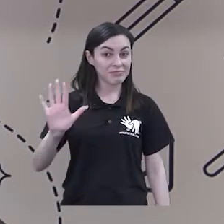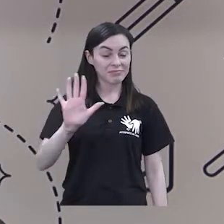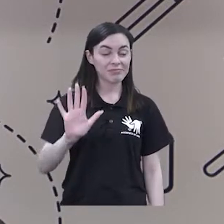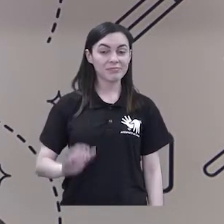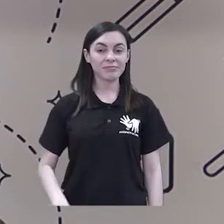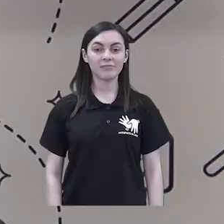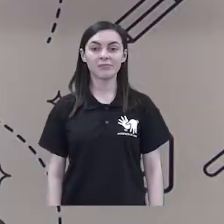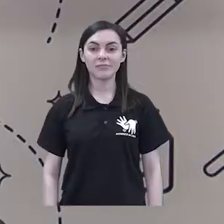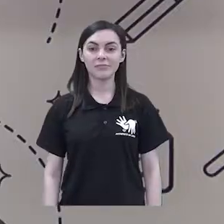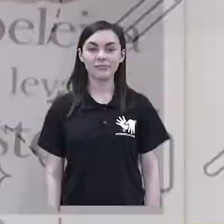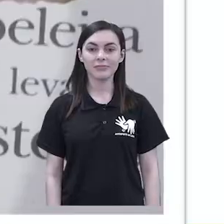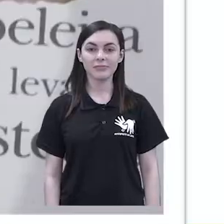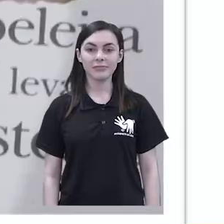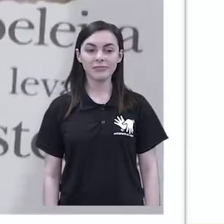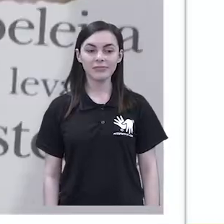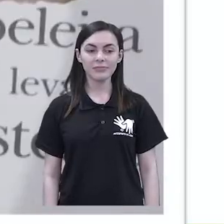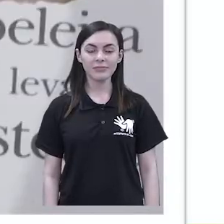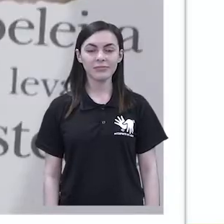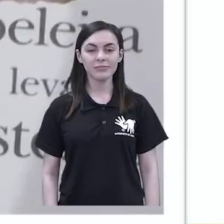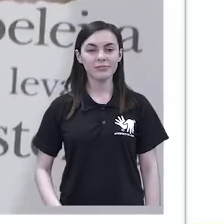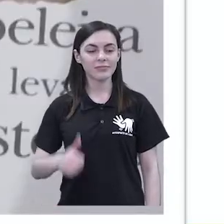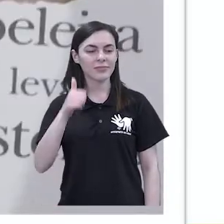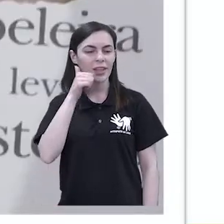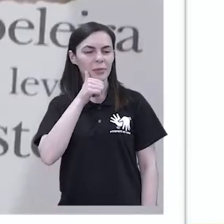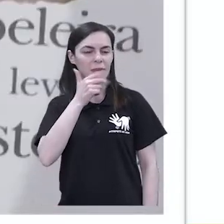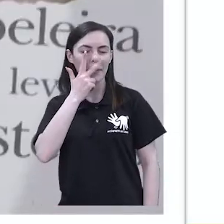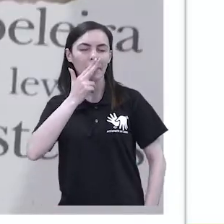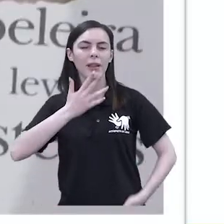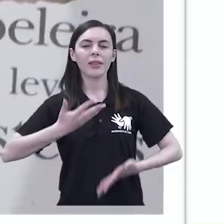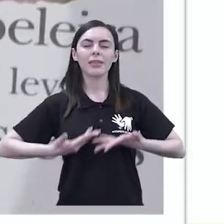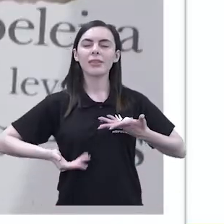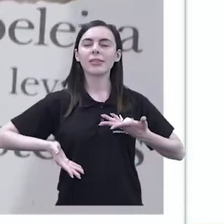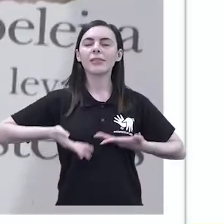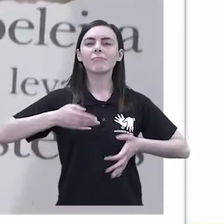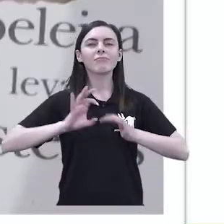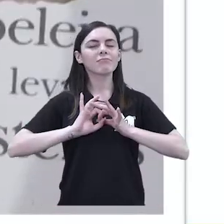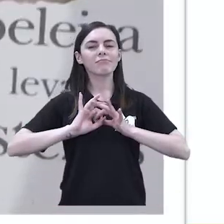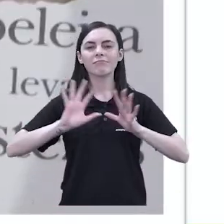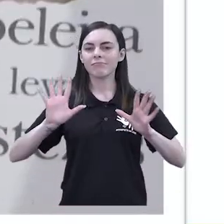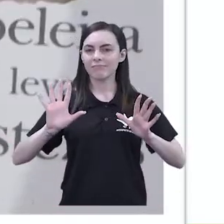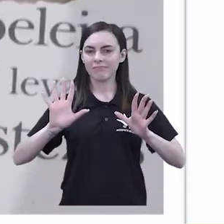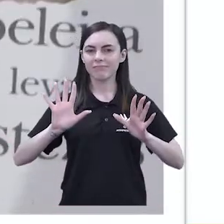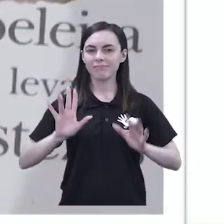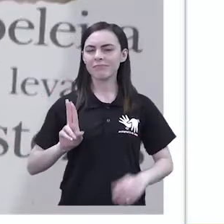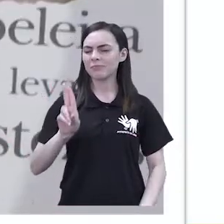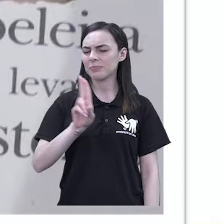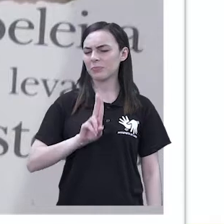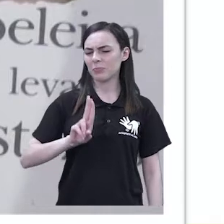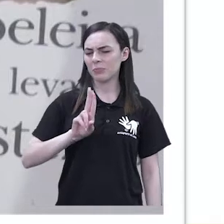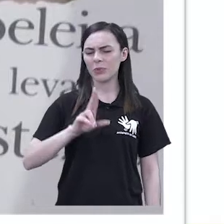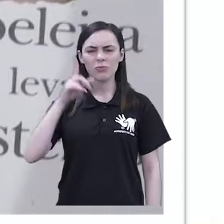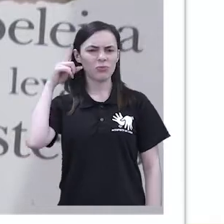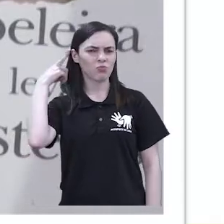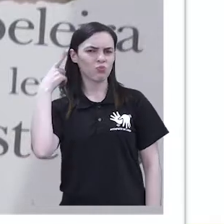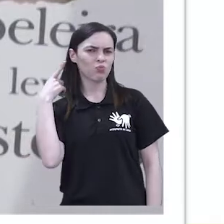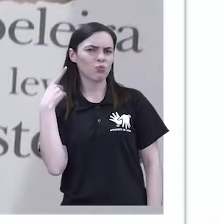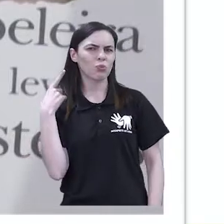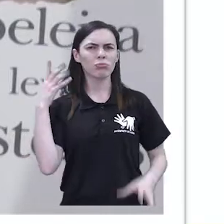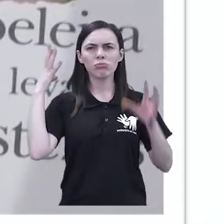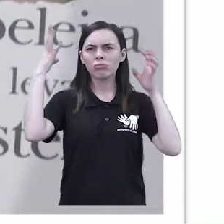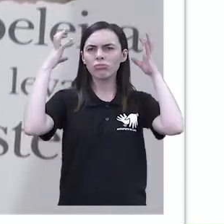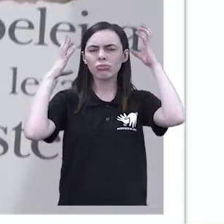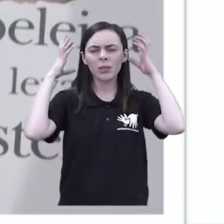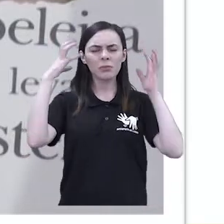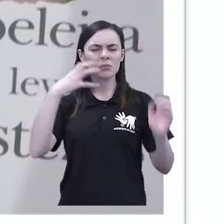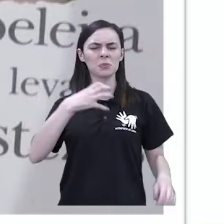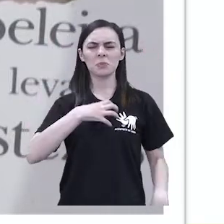Olha só! Esta menina bem leve e bem livre para utilizar o seu cabelo da forma